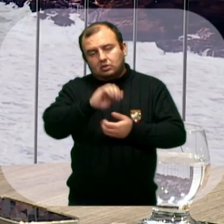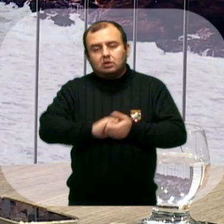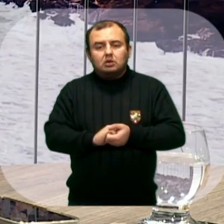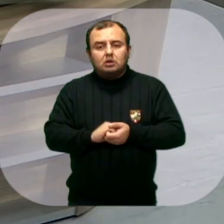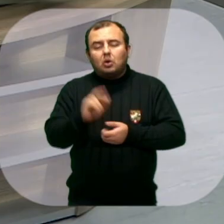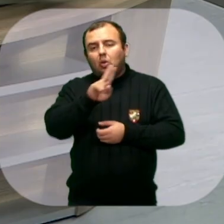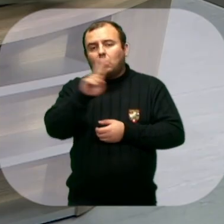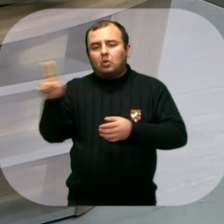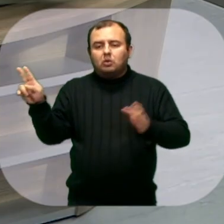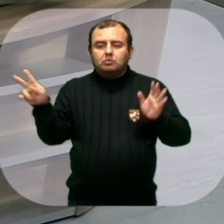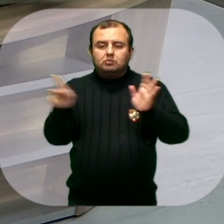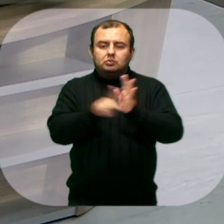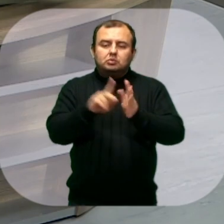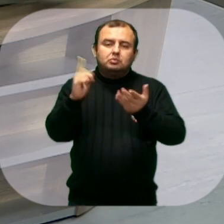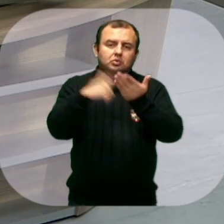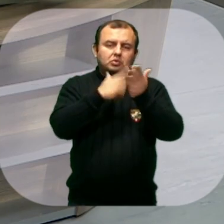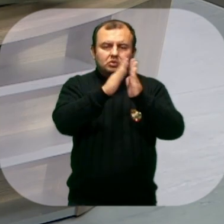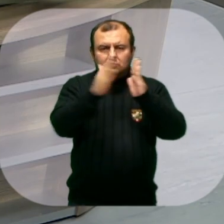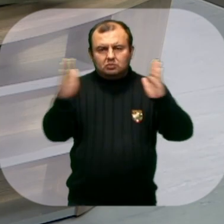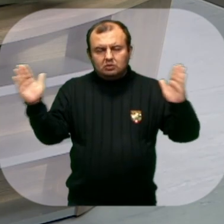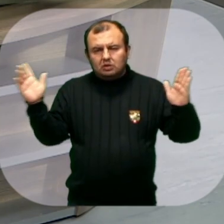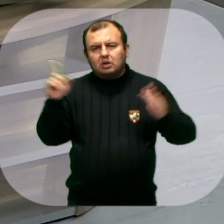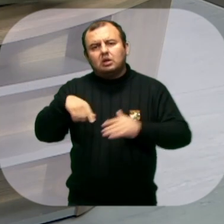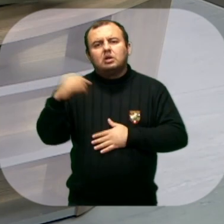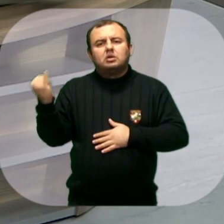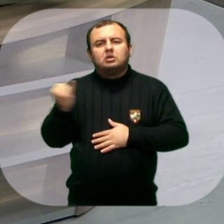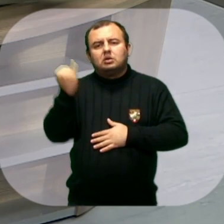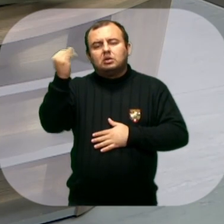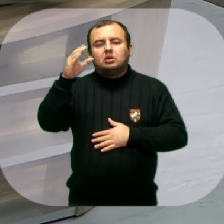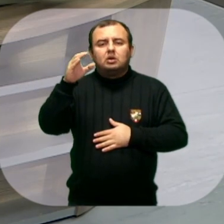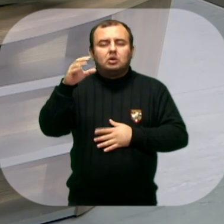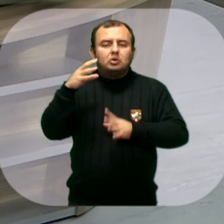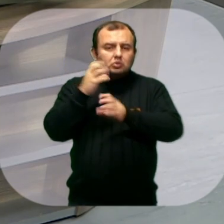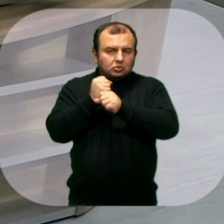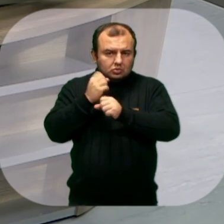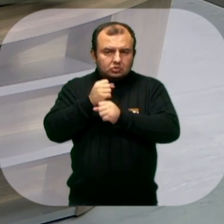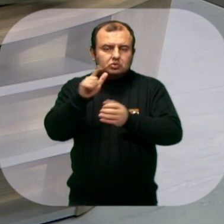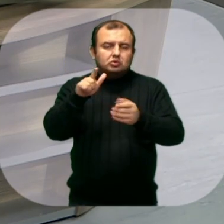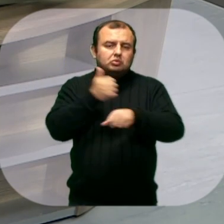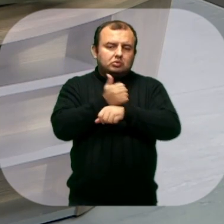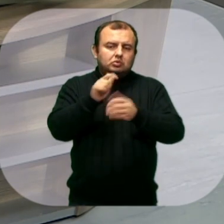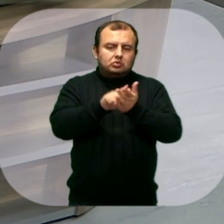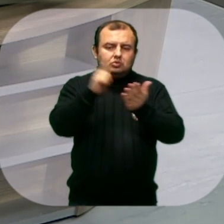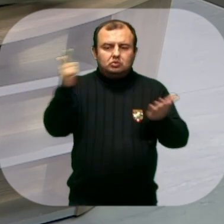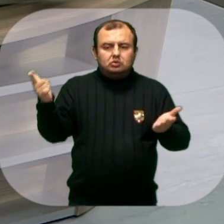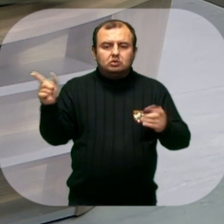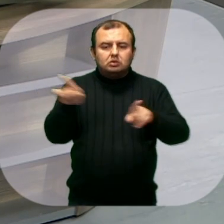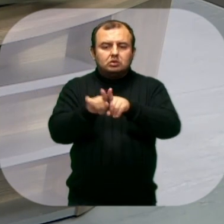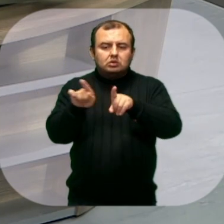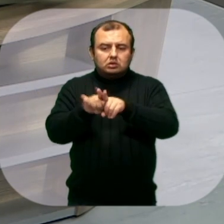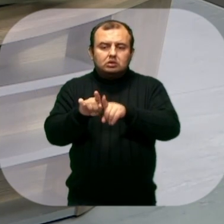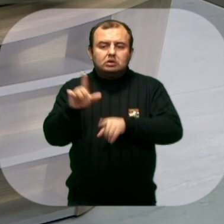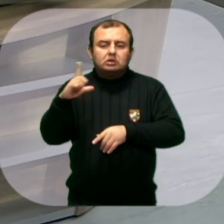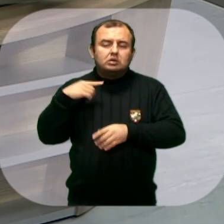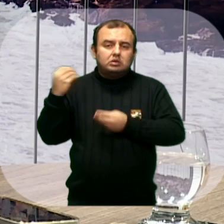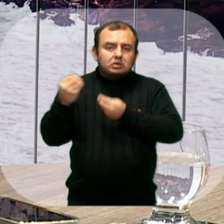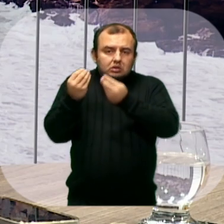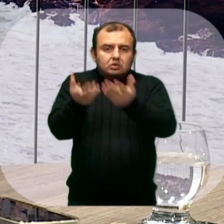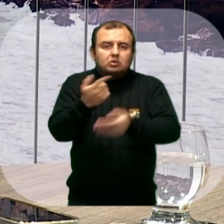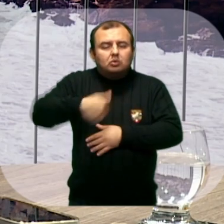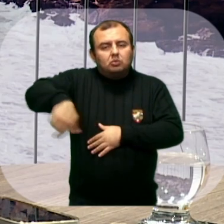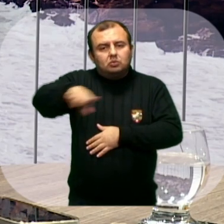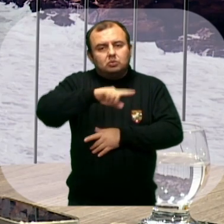dá o nome à nossa biblioteca, né? Foi um importante contista, jornalista. E que deixou para